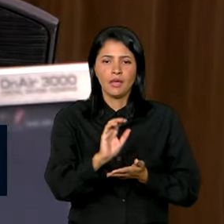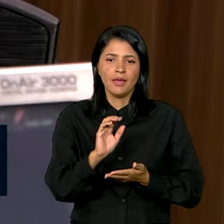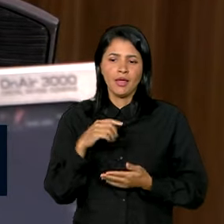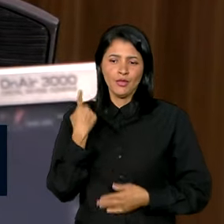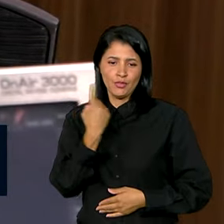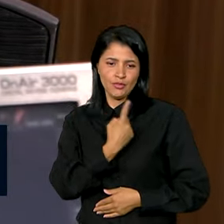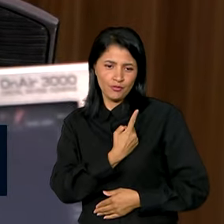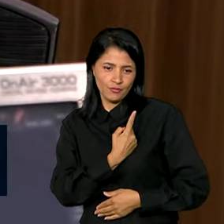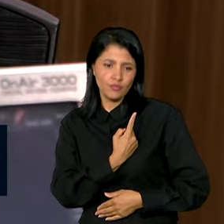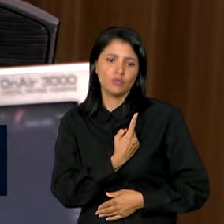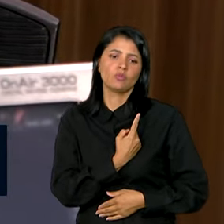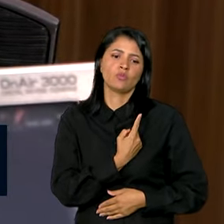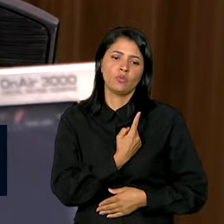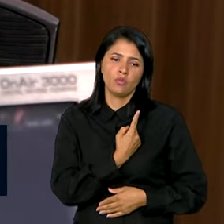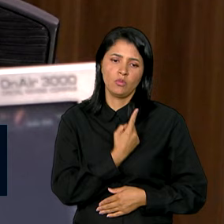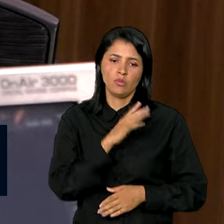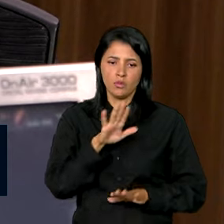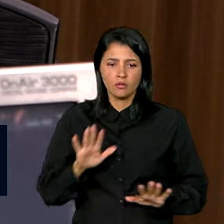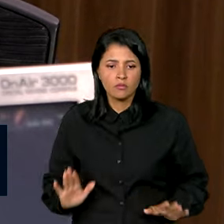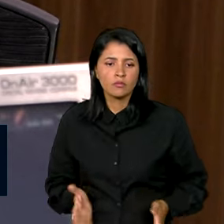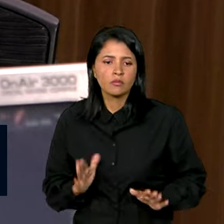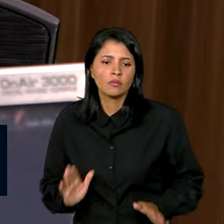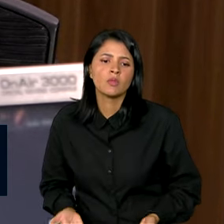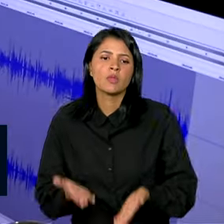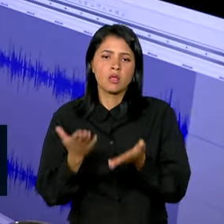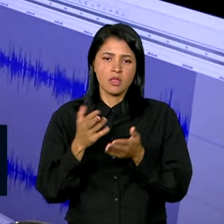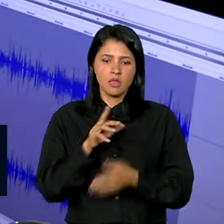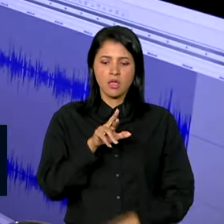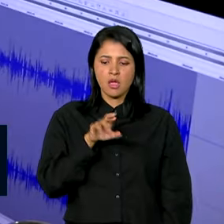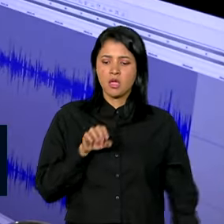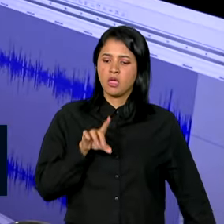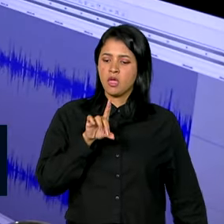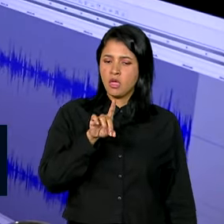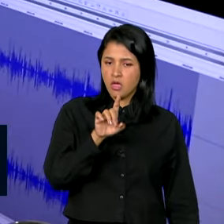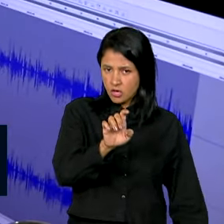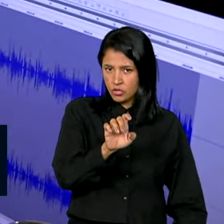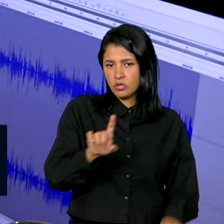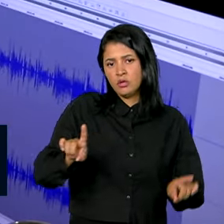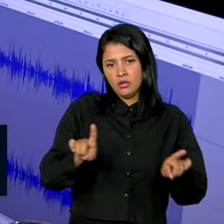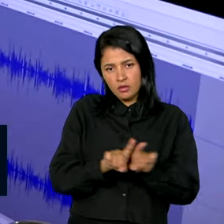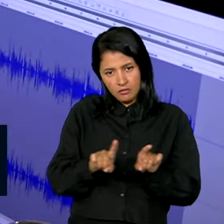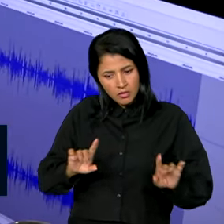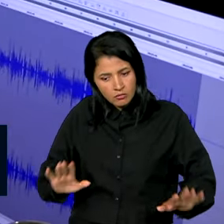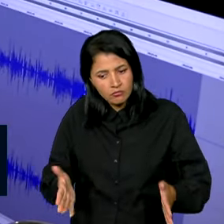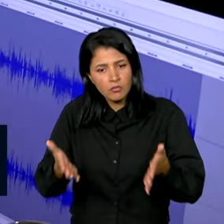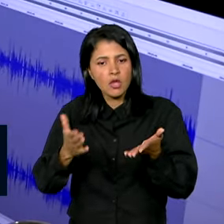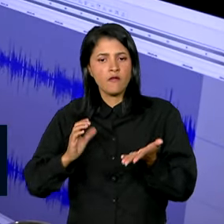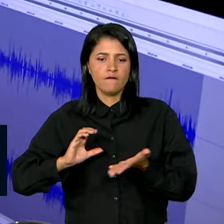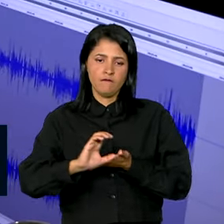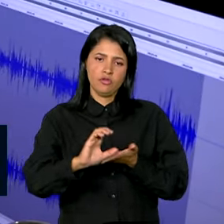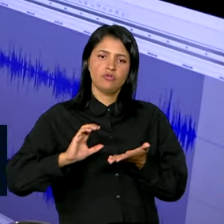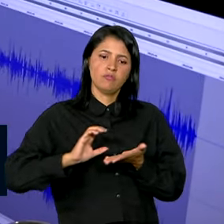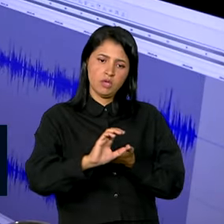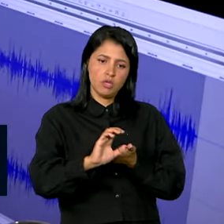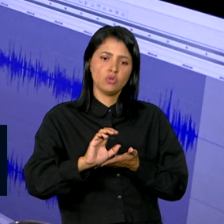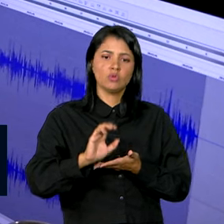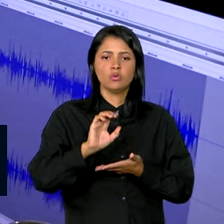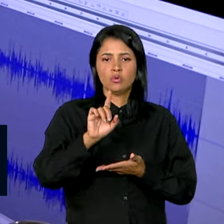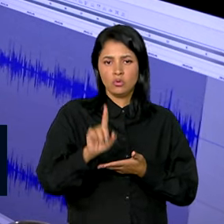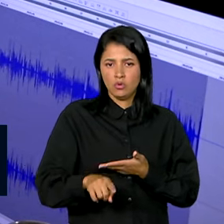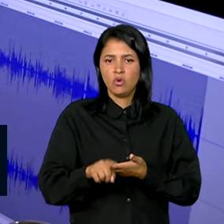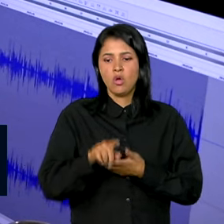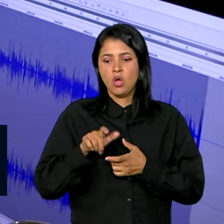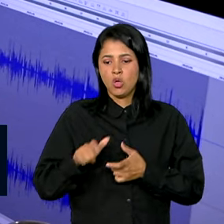Como nós estamos estimulando a rede, estamos também estimulando um investimento